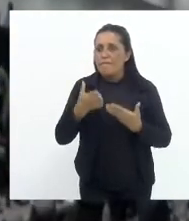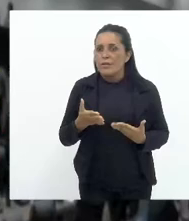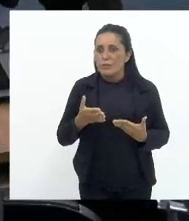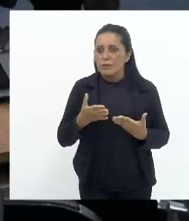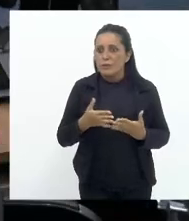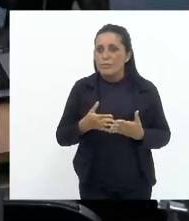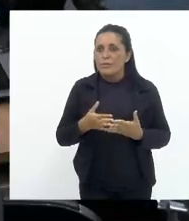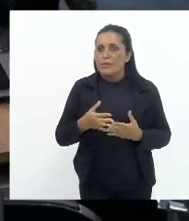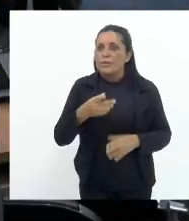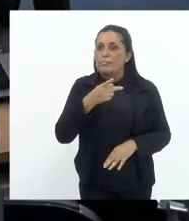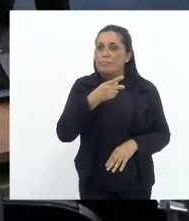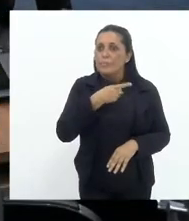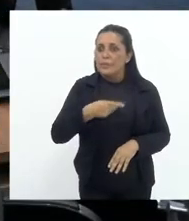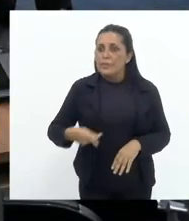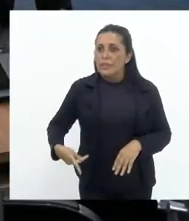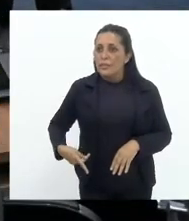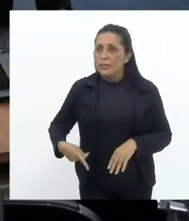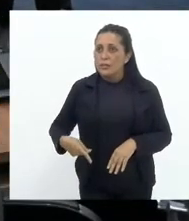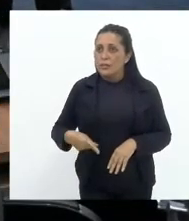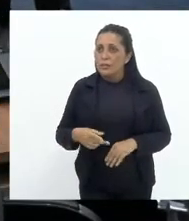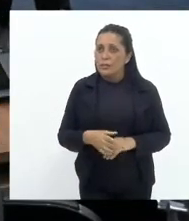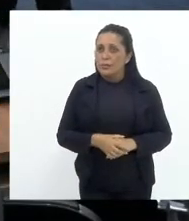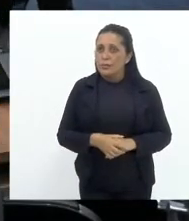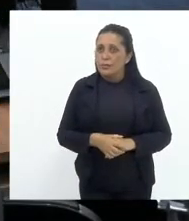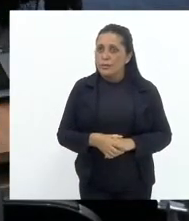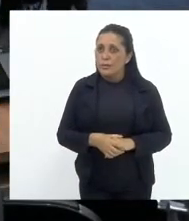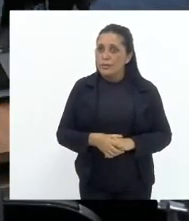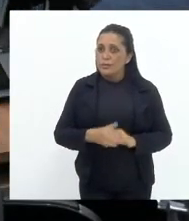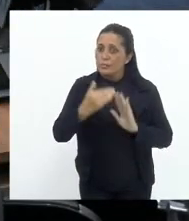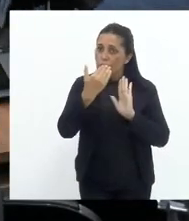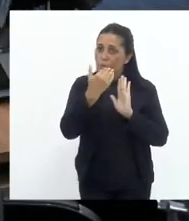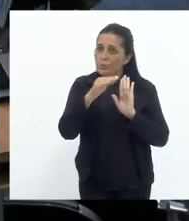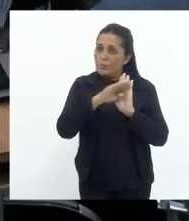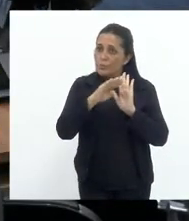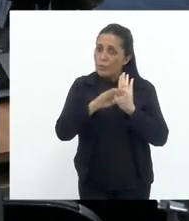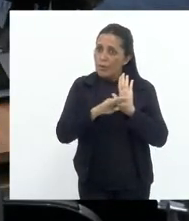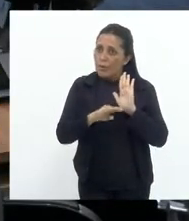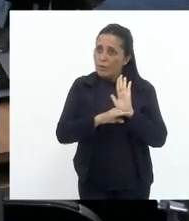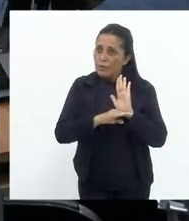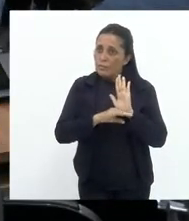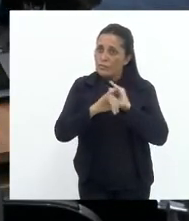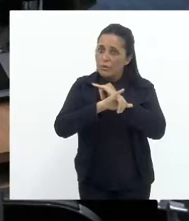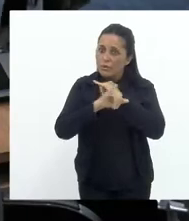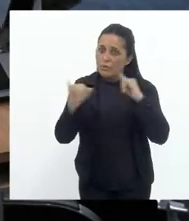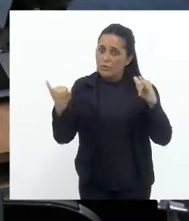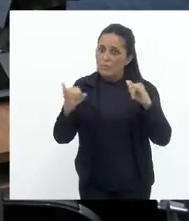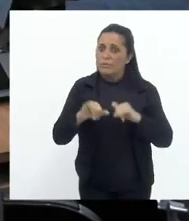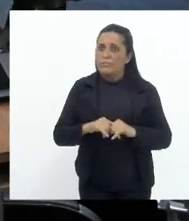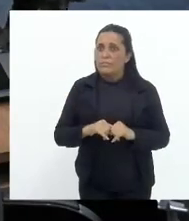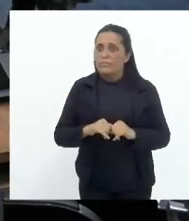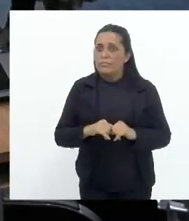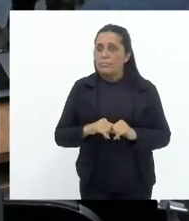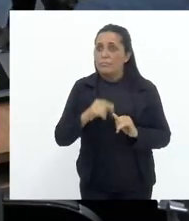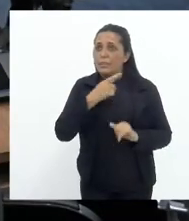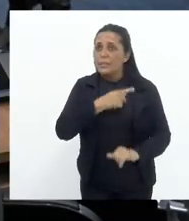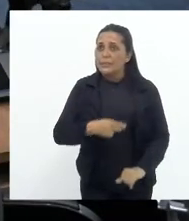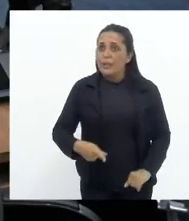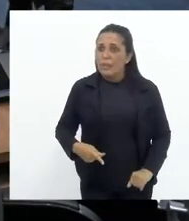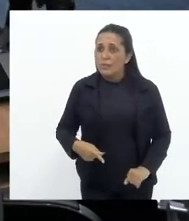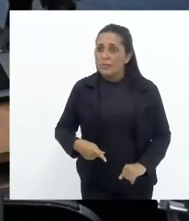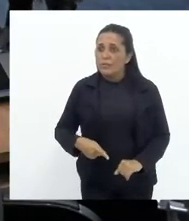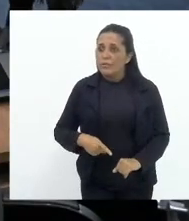irmão o deputado também Deputado rosenverg tinha pedido também para anunciá-lo tá Presidente